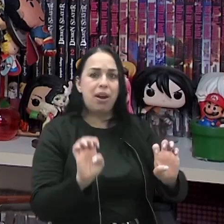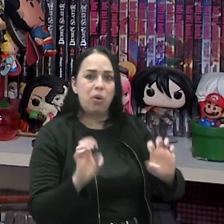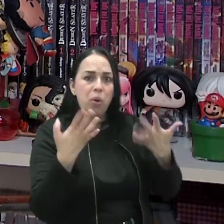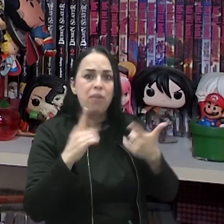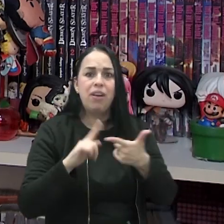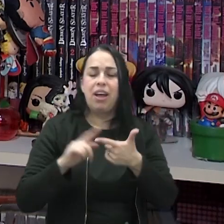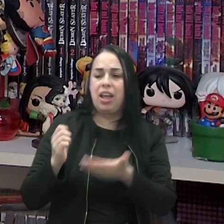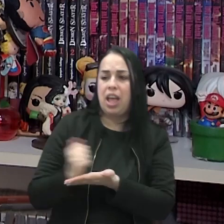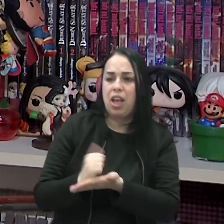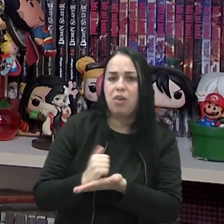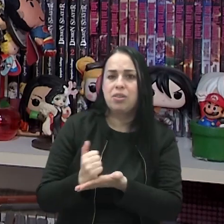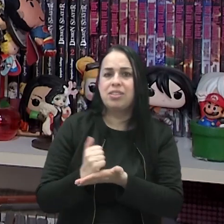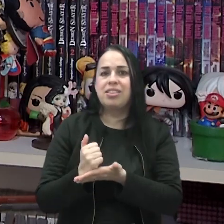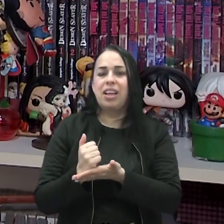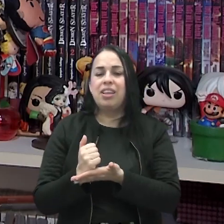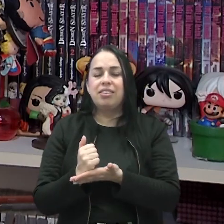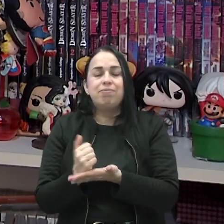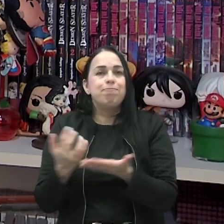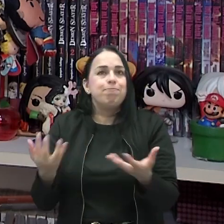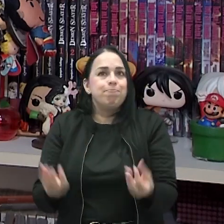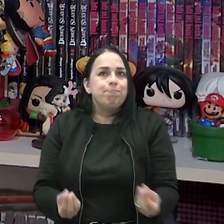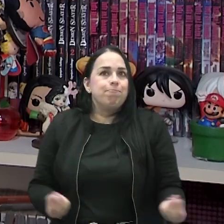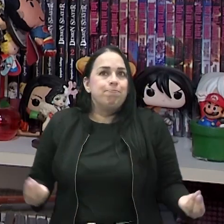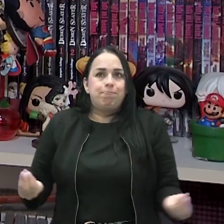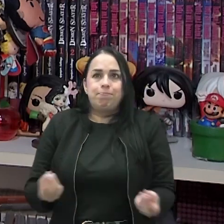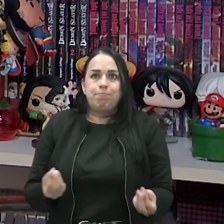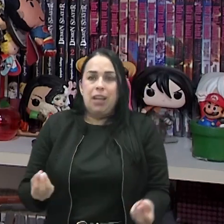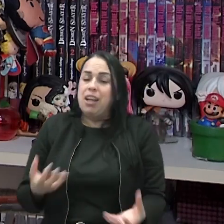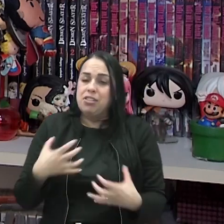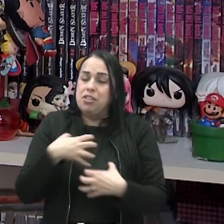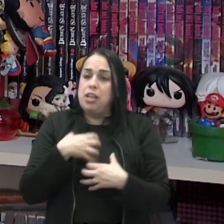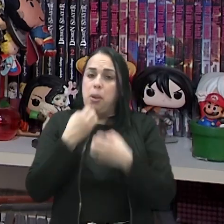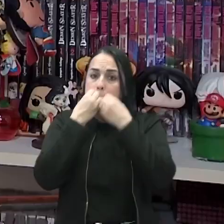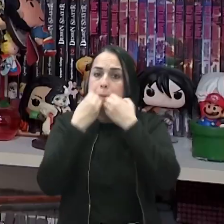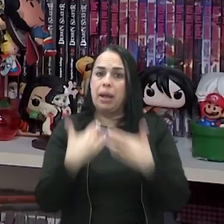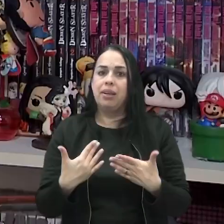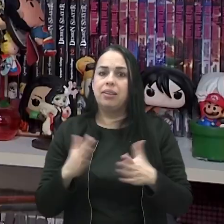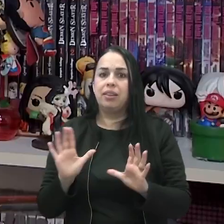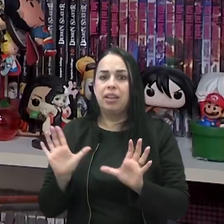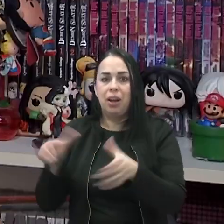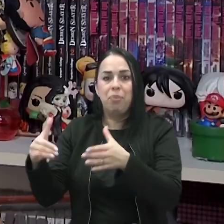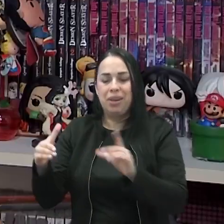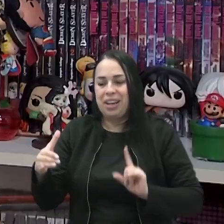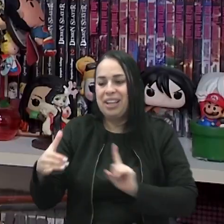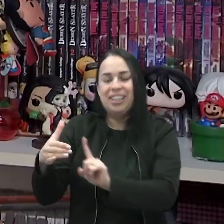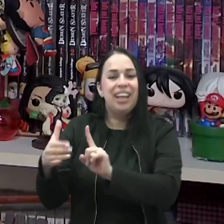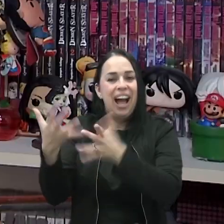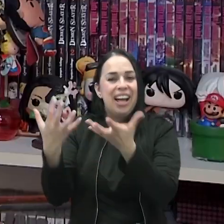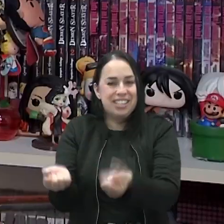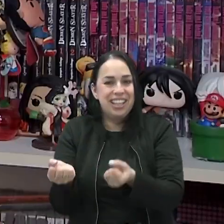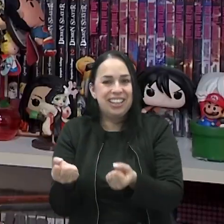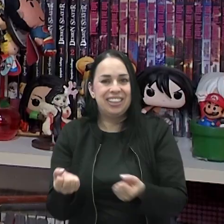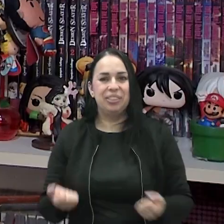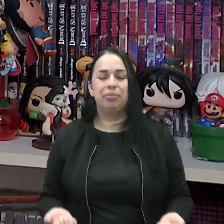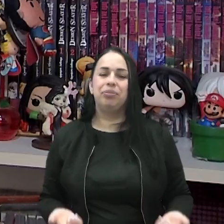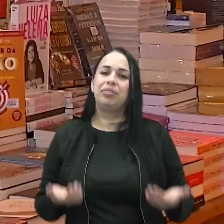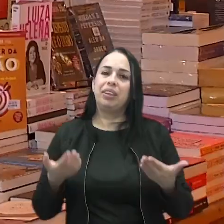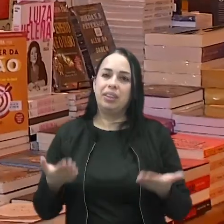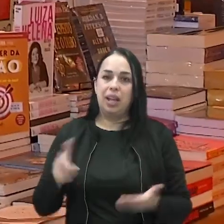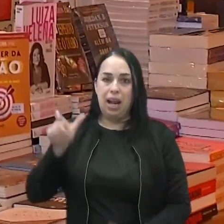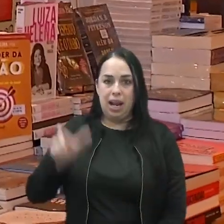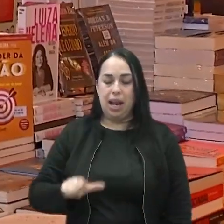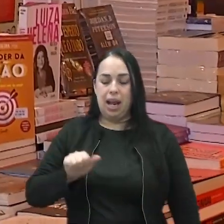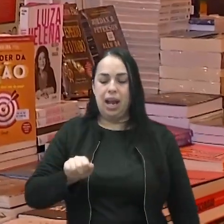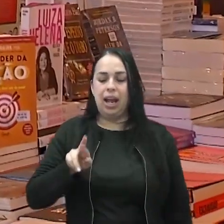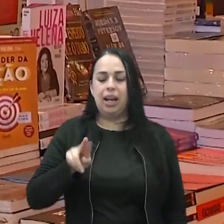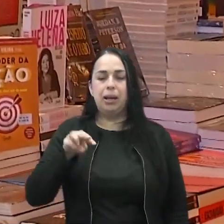eventos, usa os jogos como maneira de se sentir bem. A comunidade realmente abraça muito, sabe? É bem bacana isso.